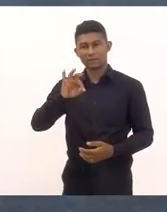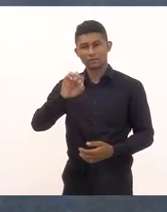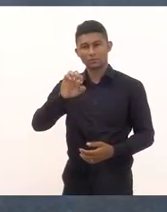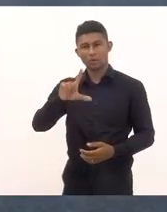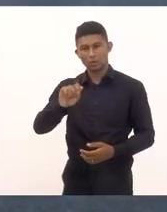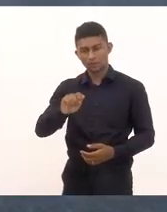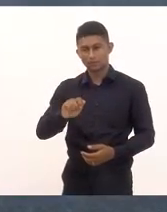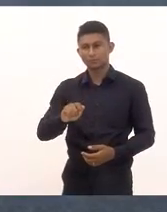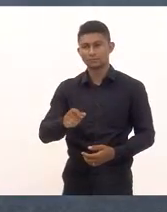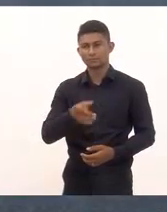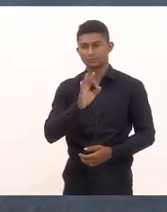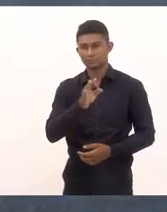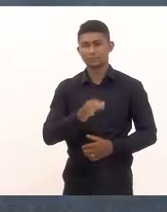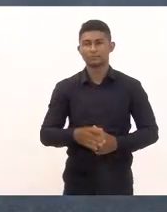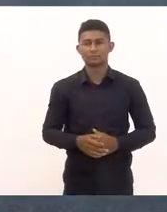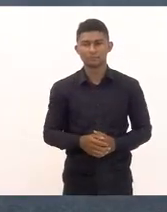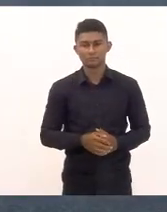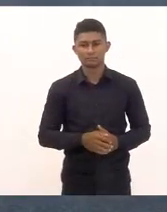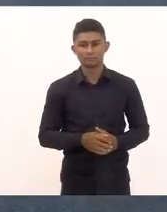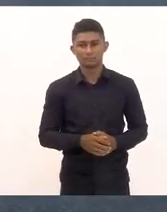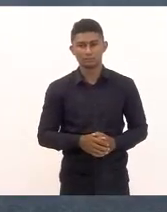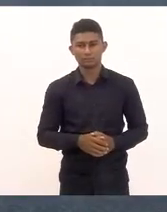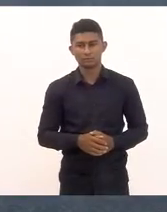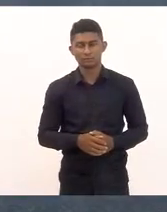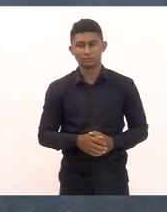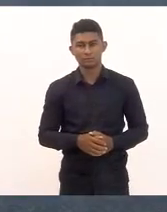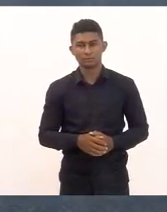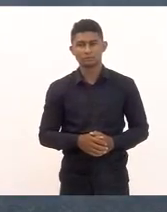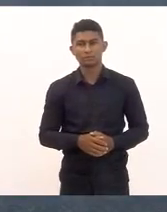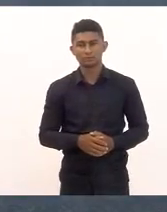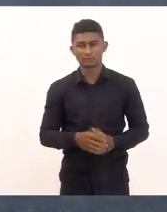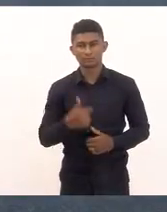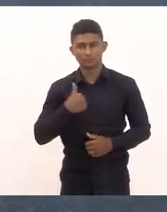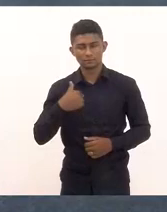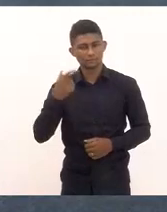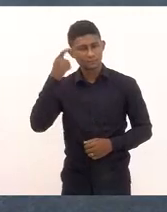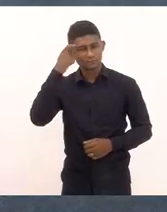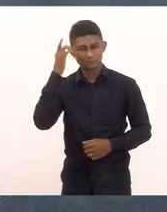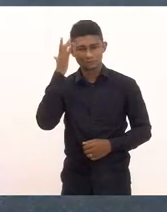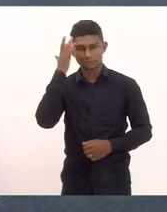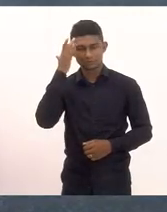Exatamente. Eu saio daqui com a consciência muito tranquila,